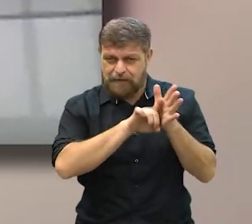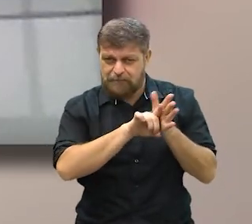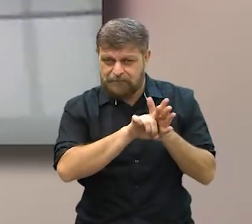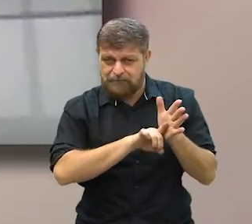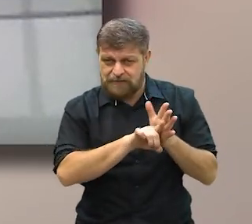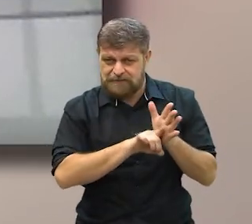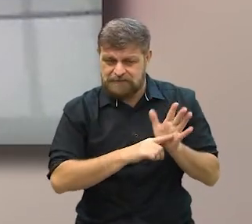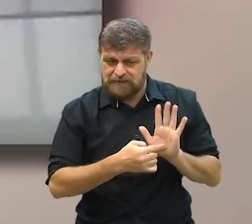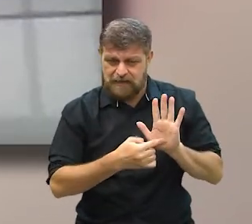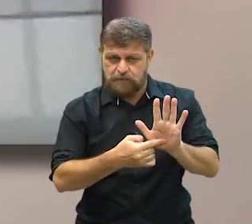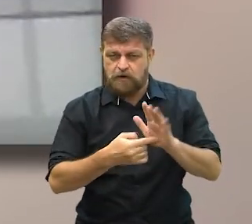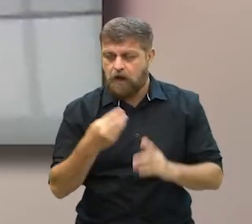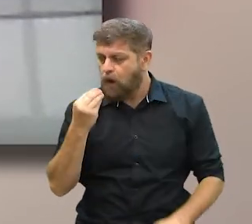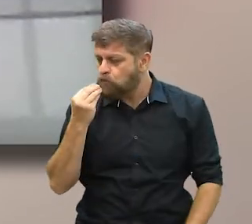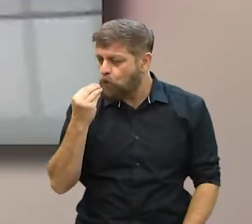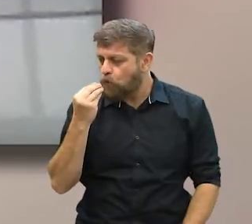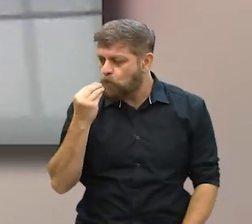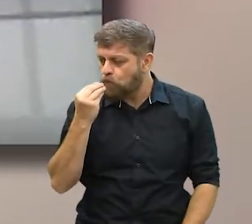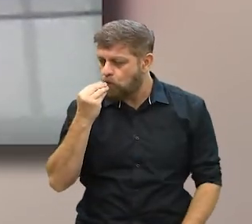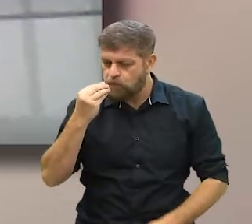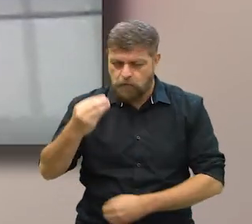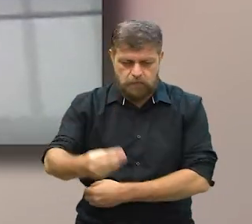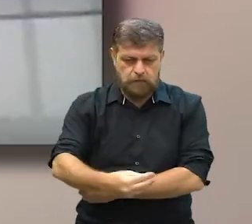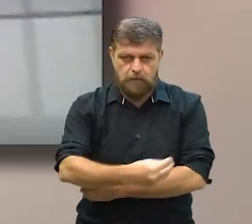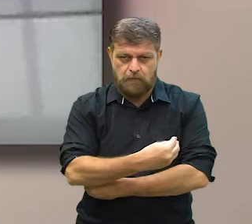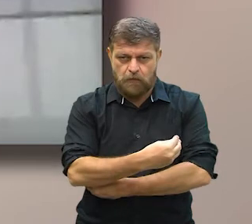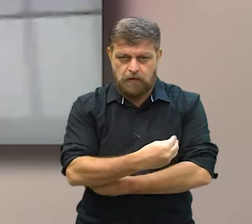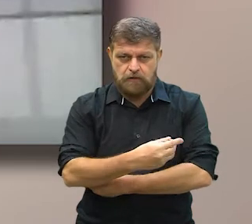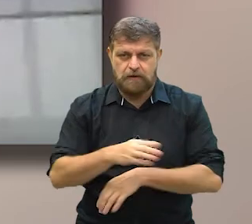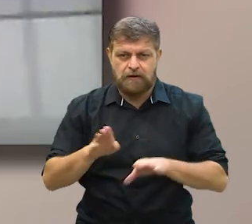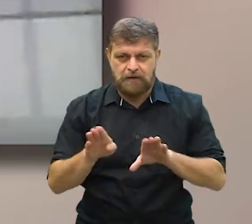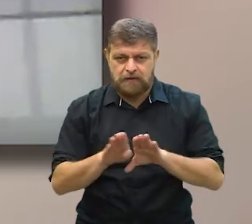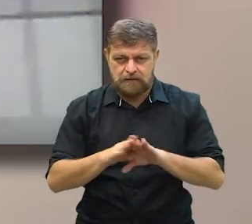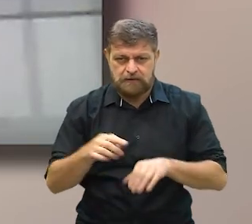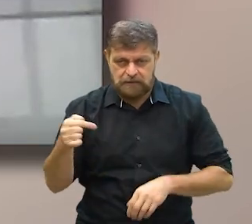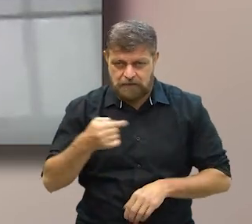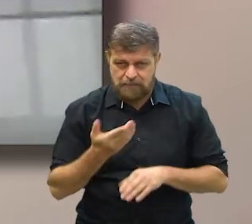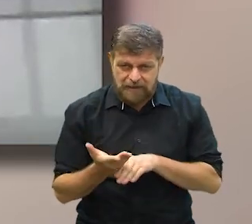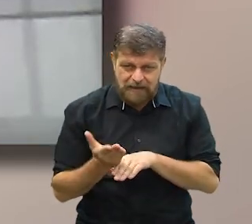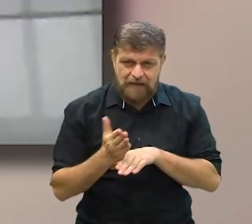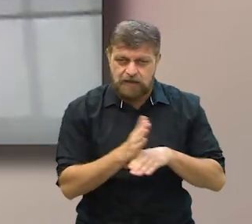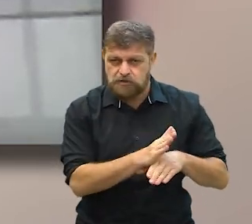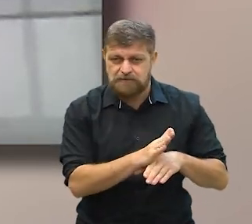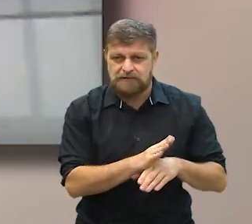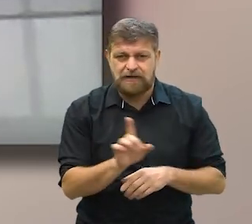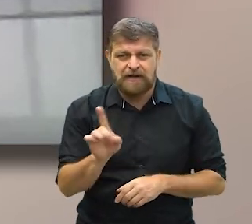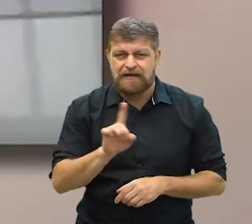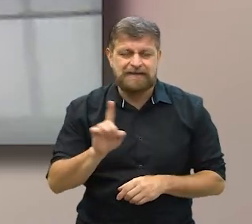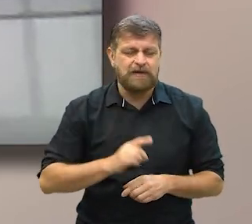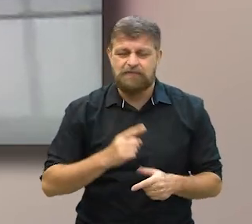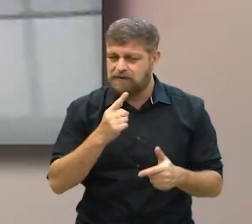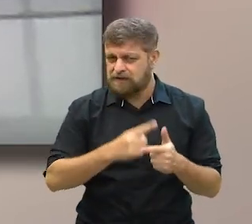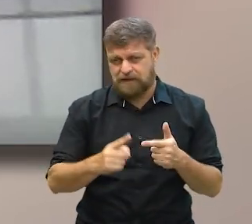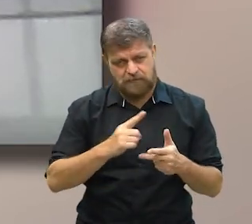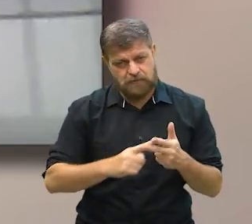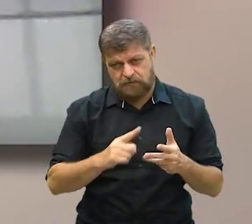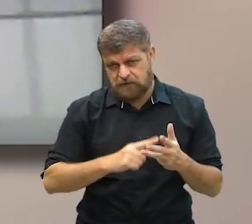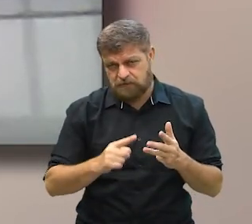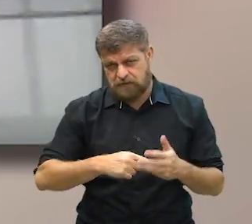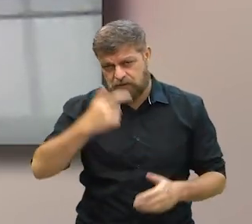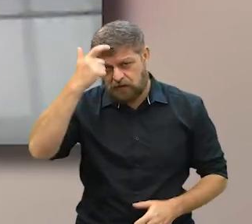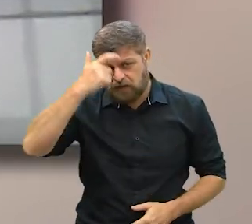de chupeta, mas tem bastante pesquisa mostrando que a chupeta, numa mãe que está motivada